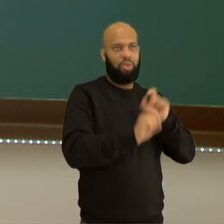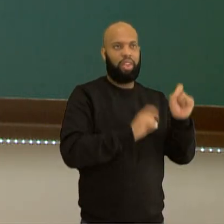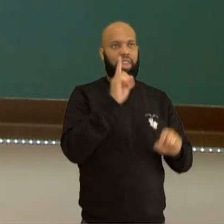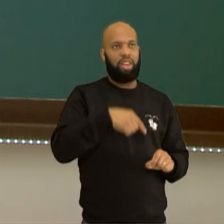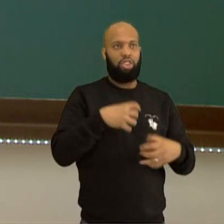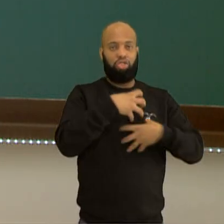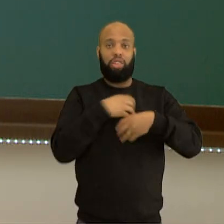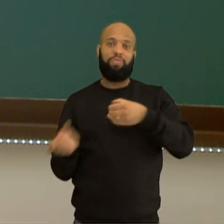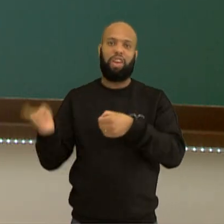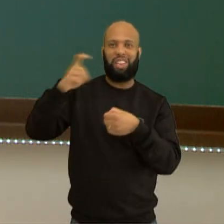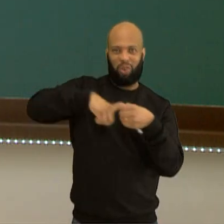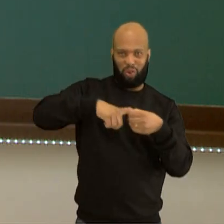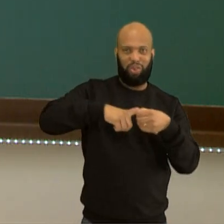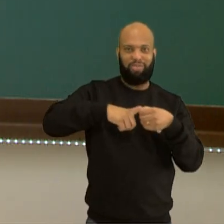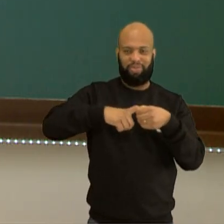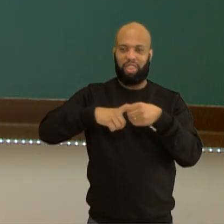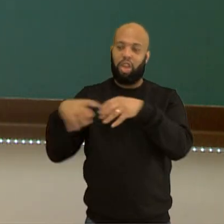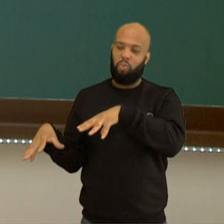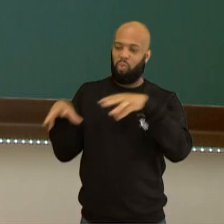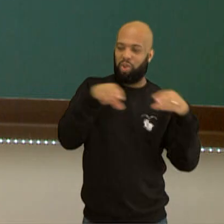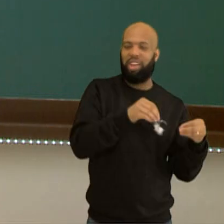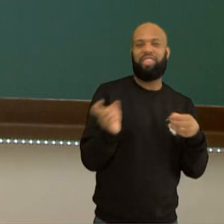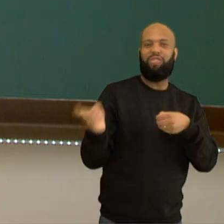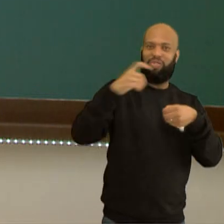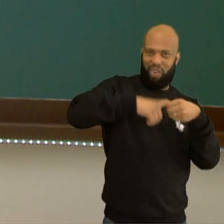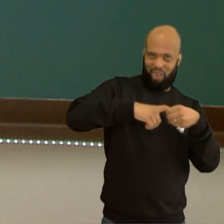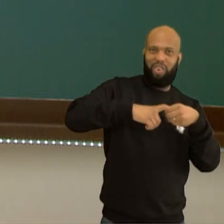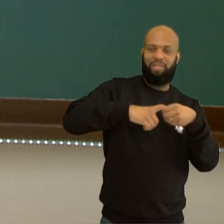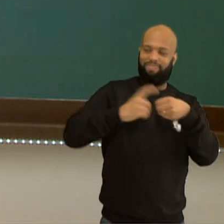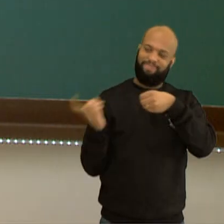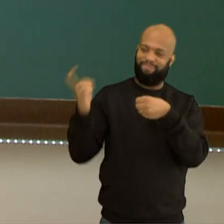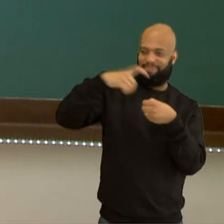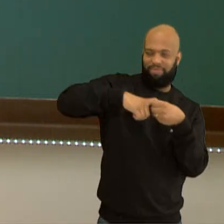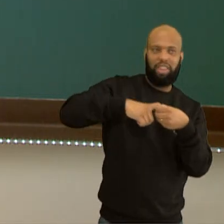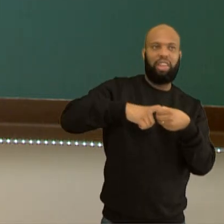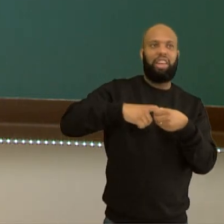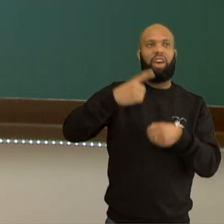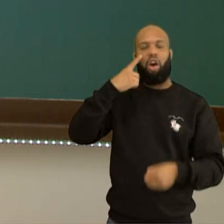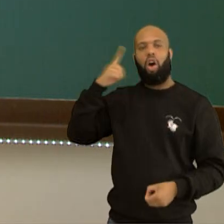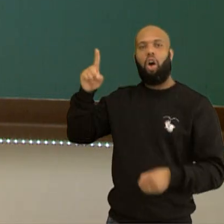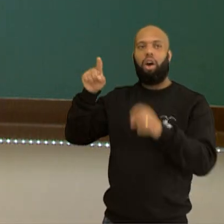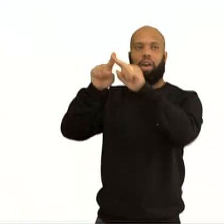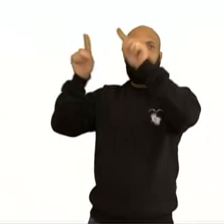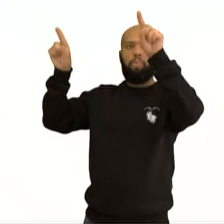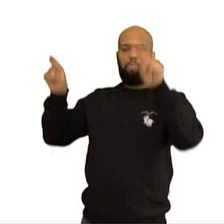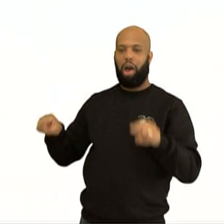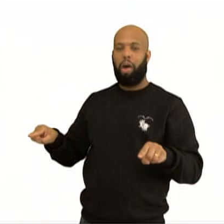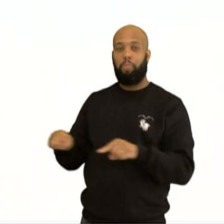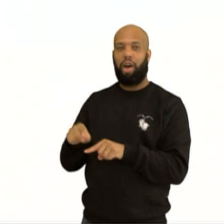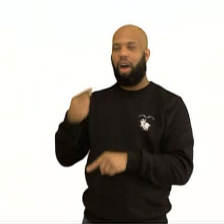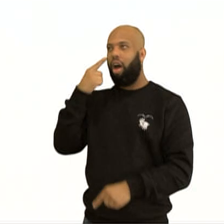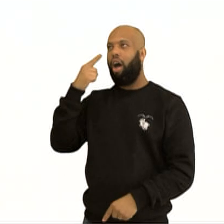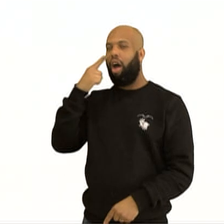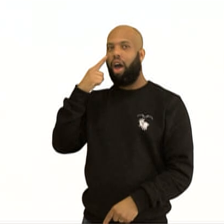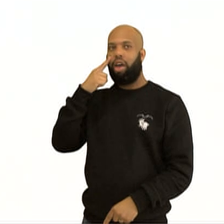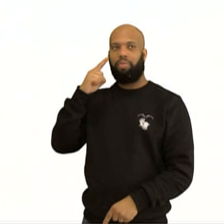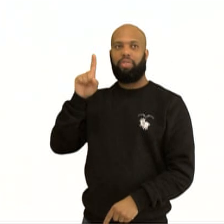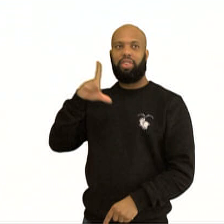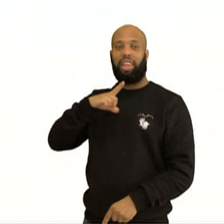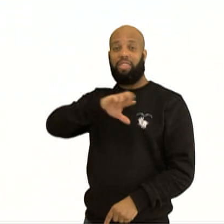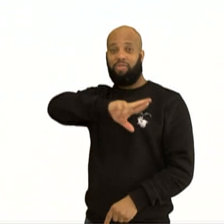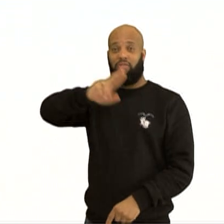de migração de retorno, retornar, né? E aí tem uma chargezinha ali, uma imagem que diz de